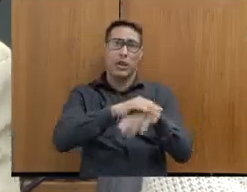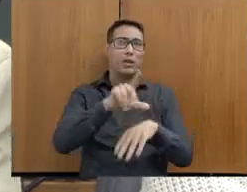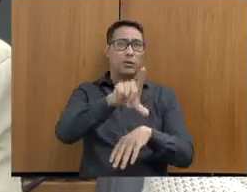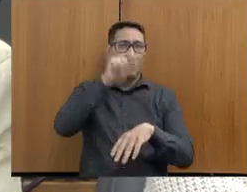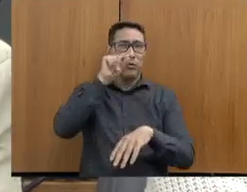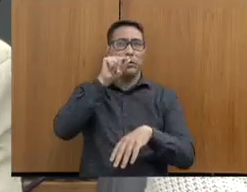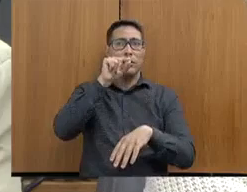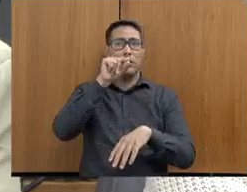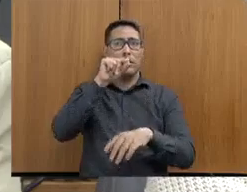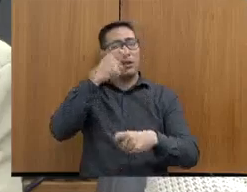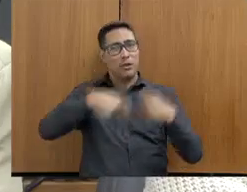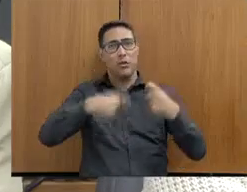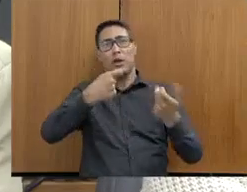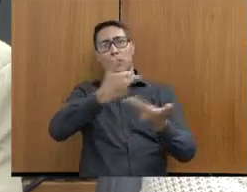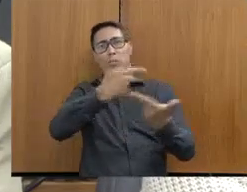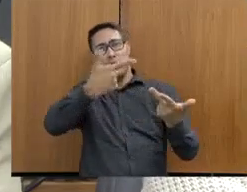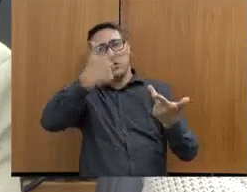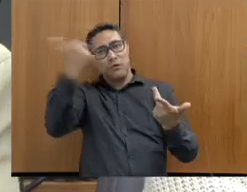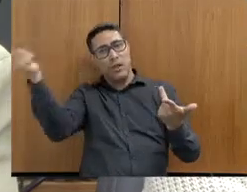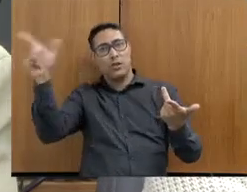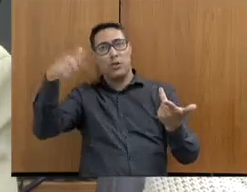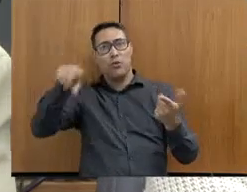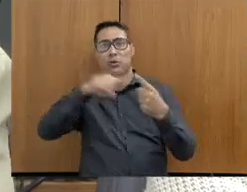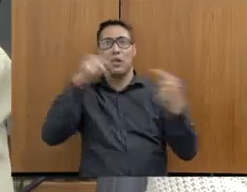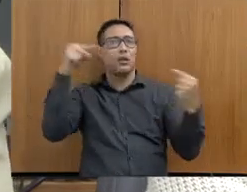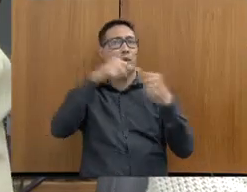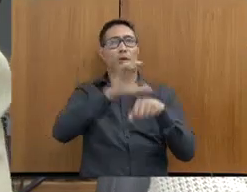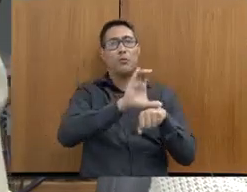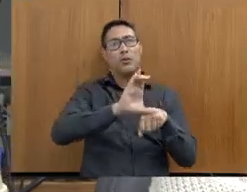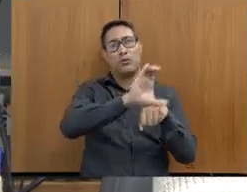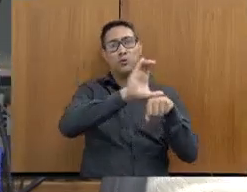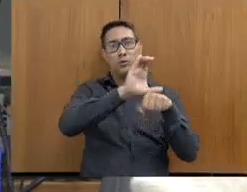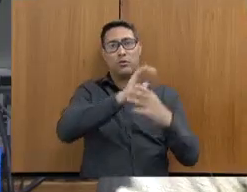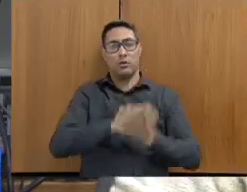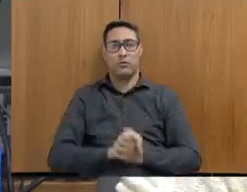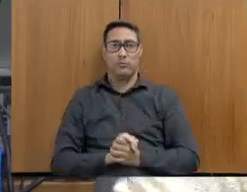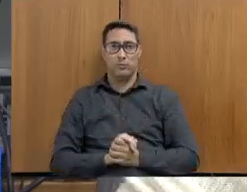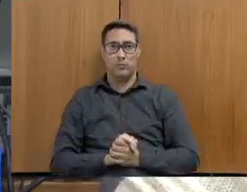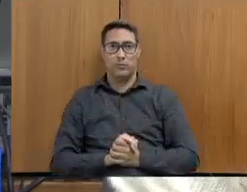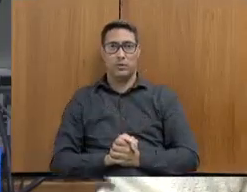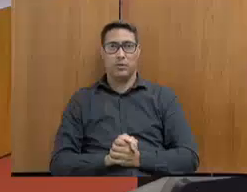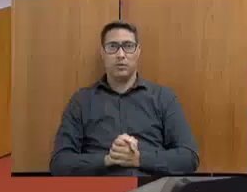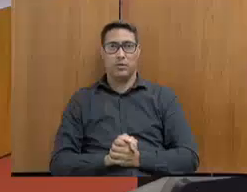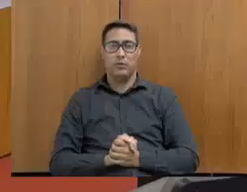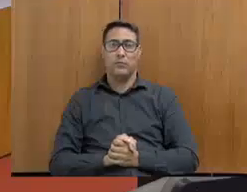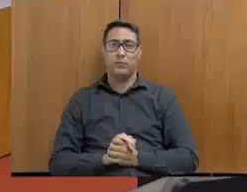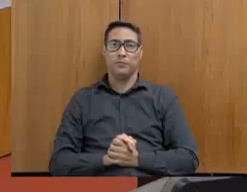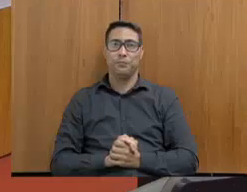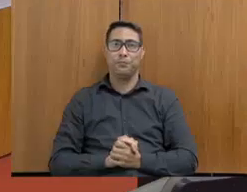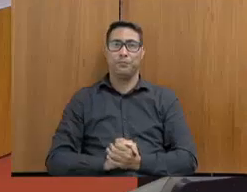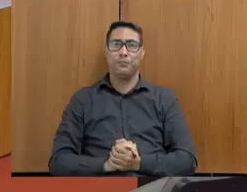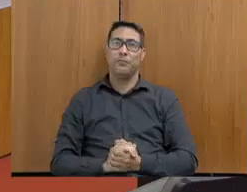isso é inconstitucional tá bom a direita vive Minas Gerais Obrigado